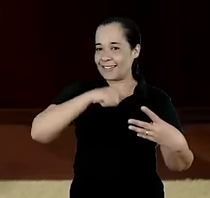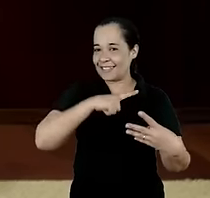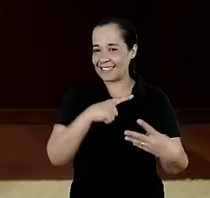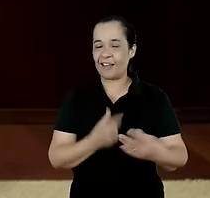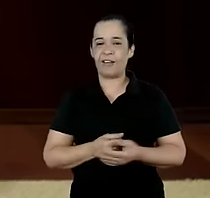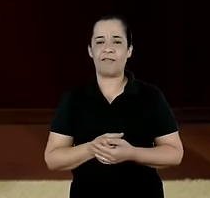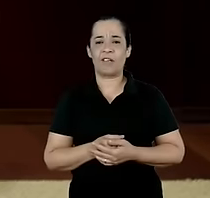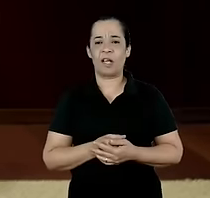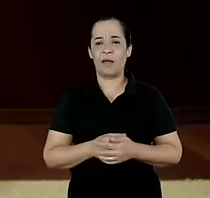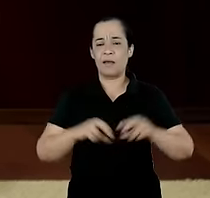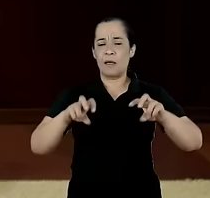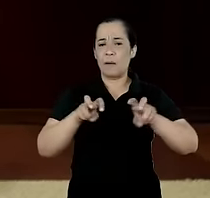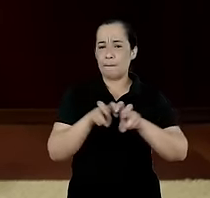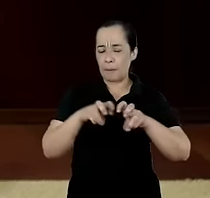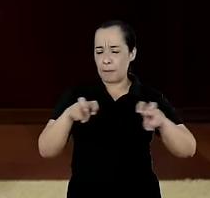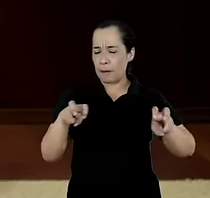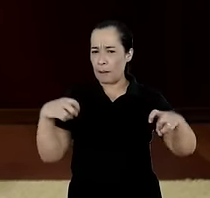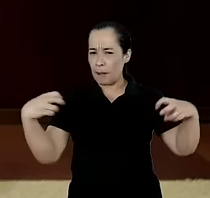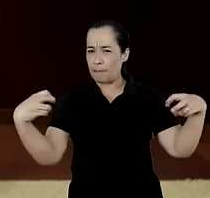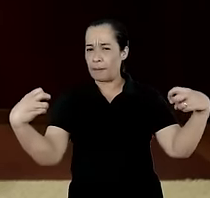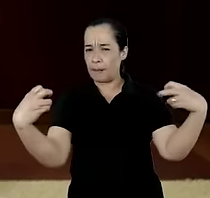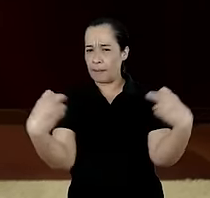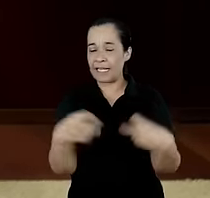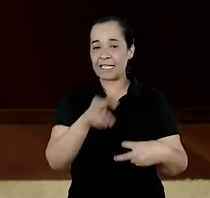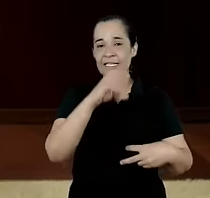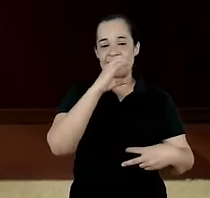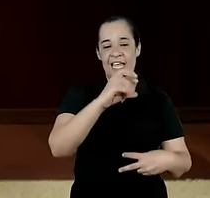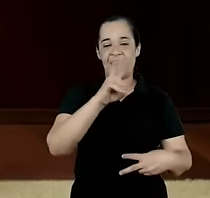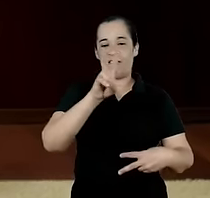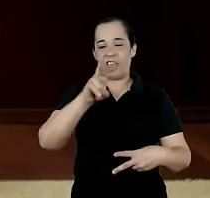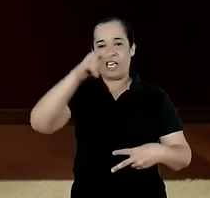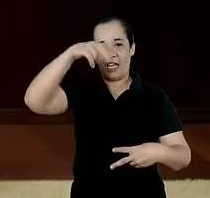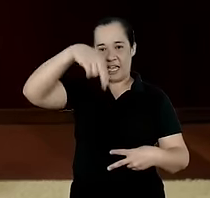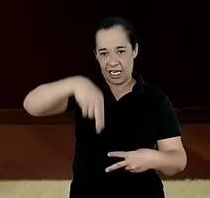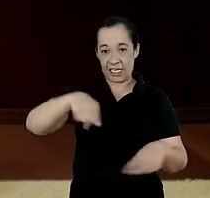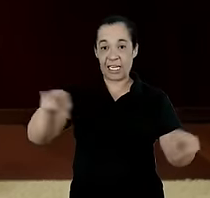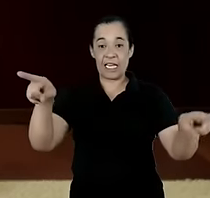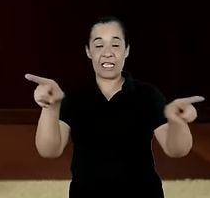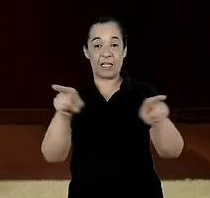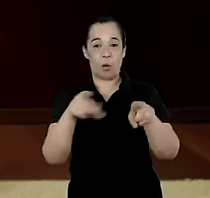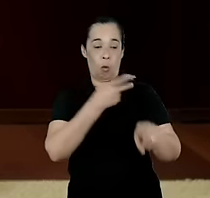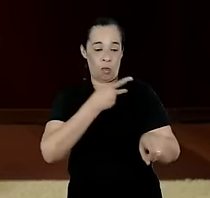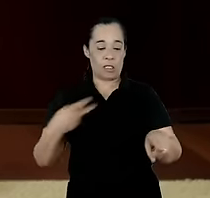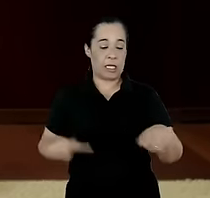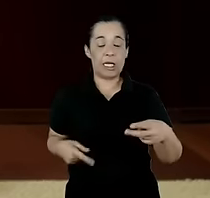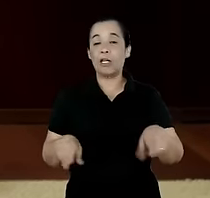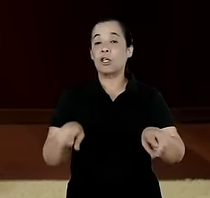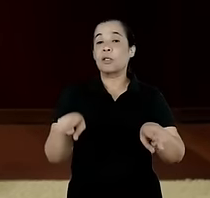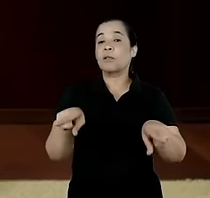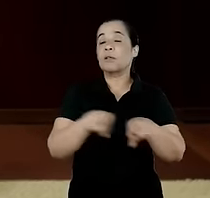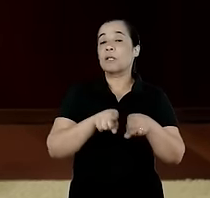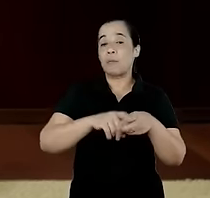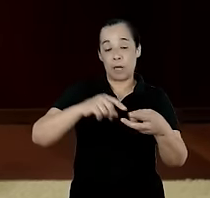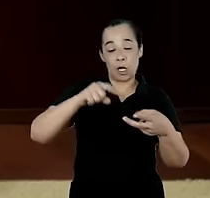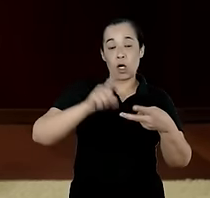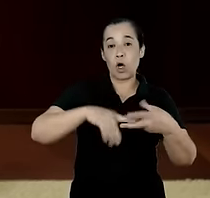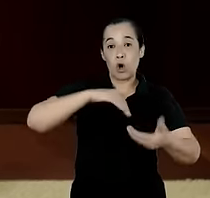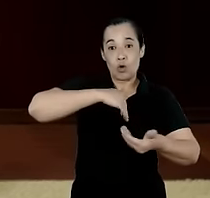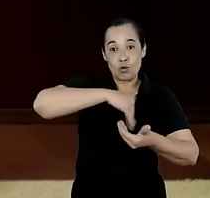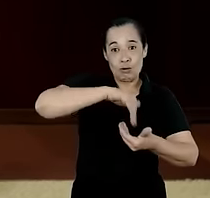eh o pessoal da cvm junto com o secretári o presidente da cvm né junto com o secretário de reformas econômicas